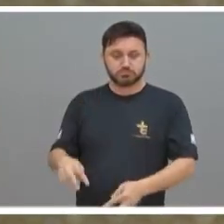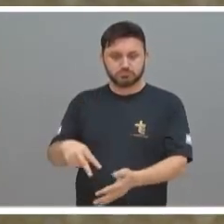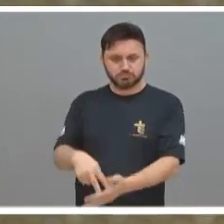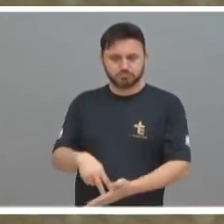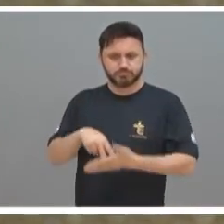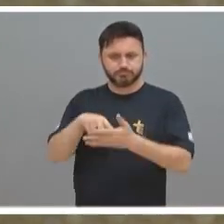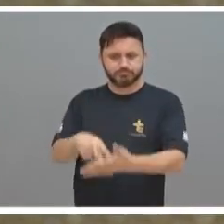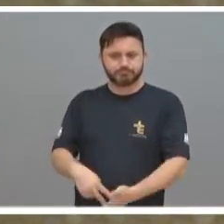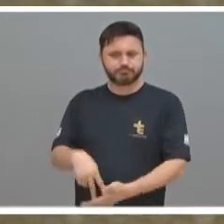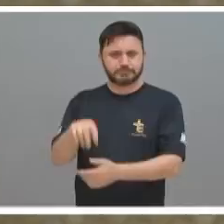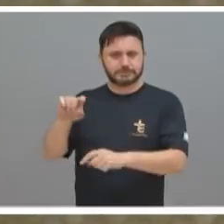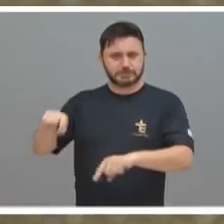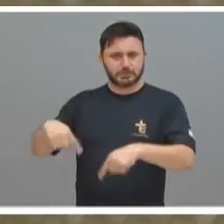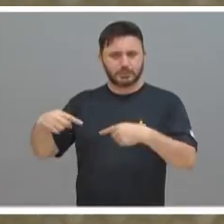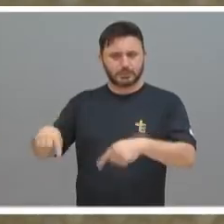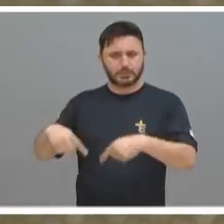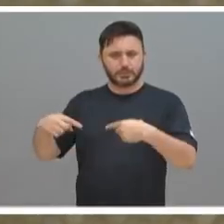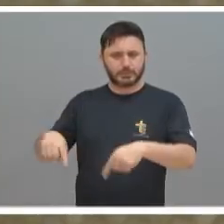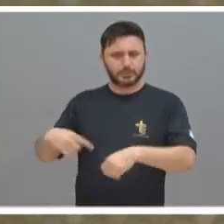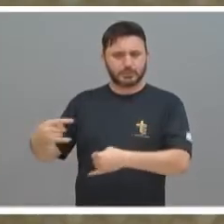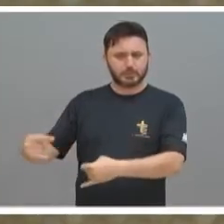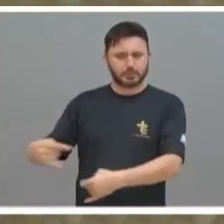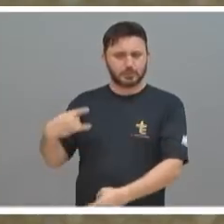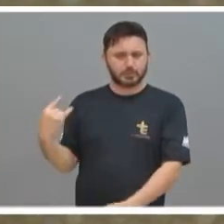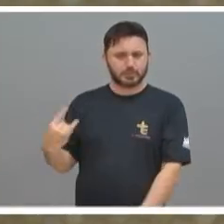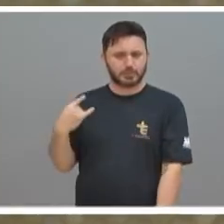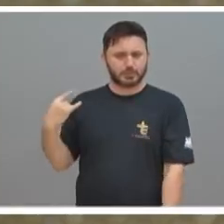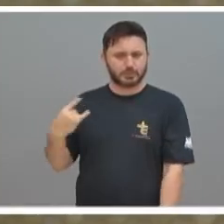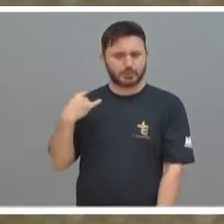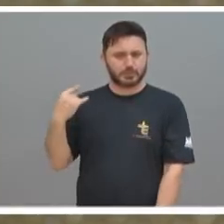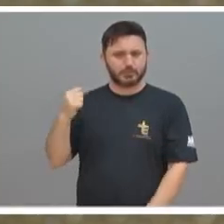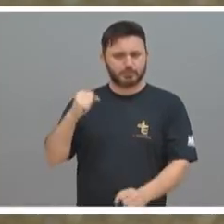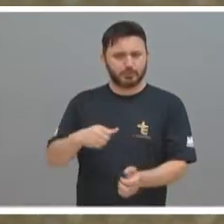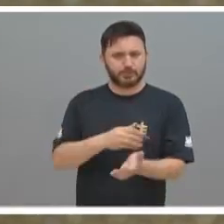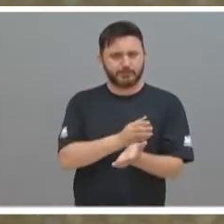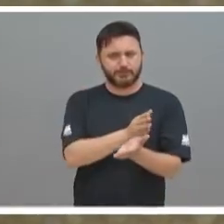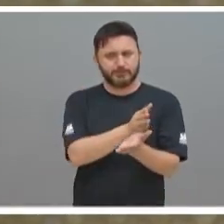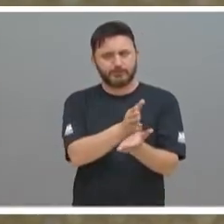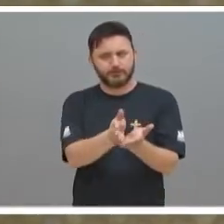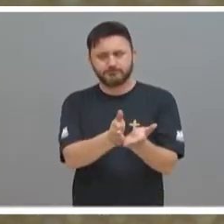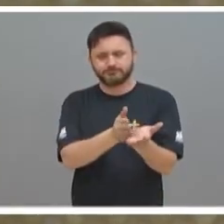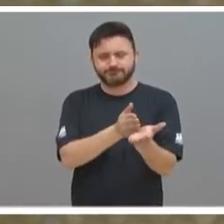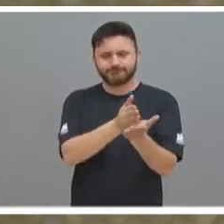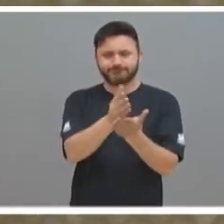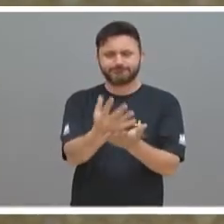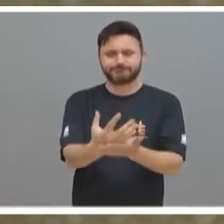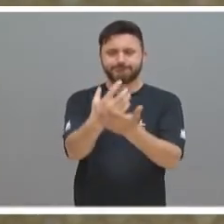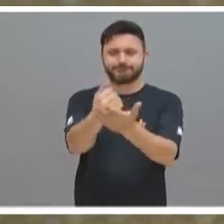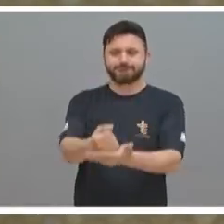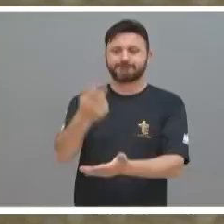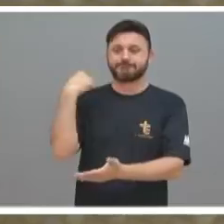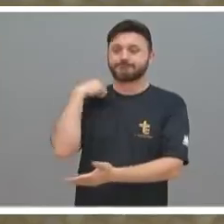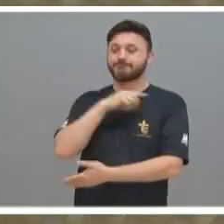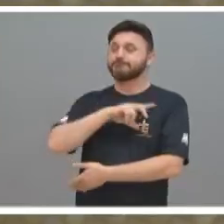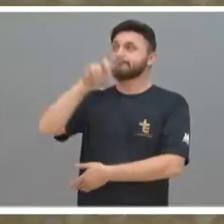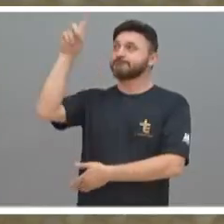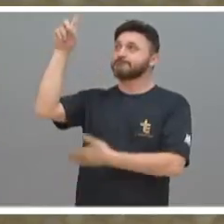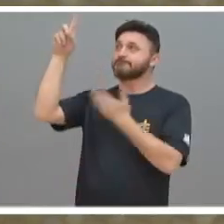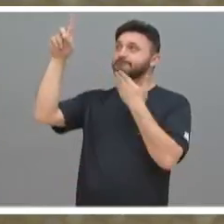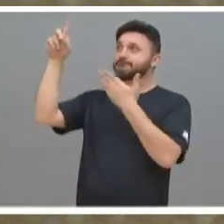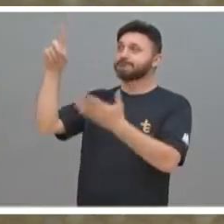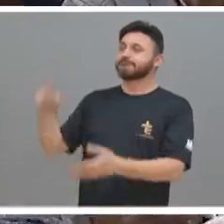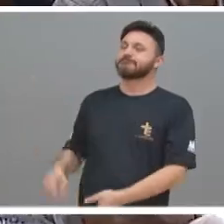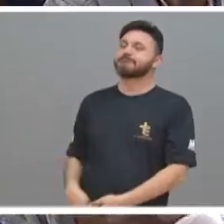firmes diante das propostas tentadoras que podem desviar-nos do caminho de salvação. Nós vos